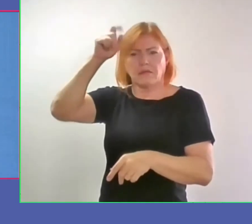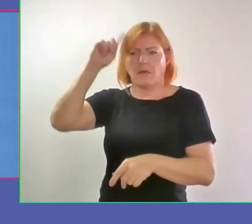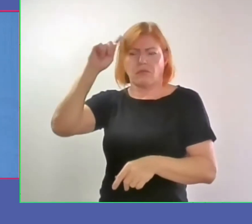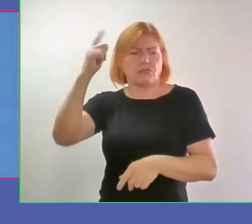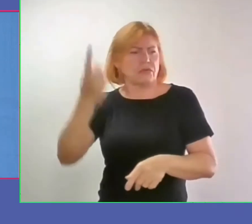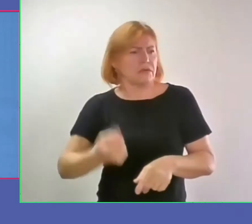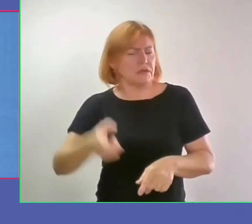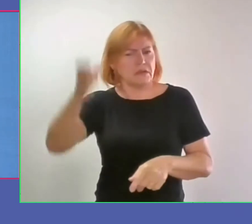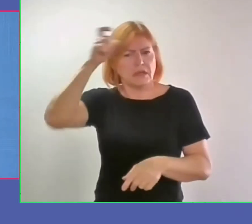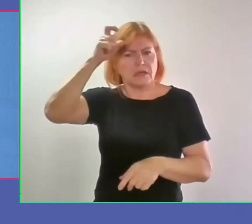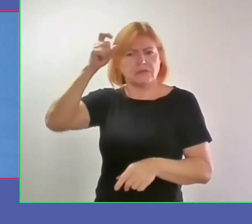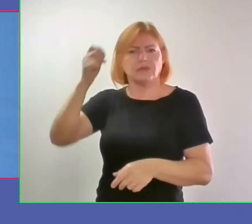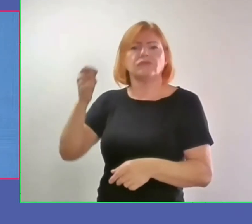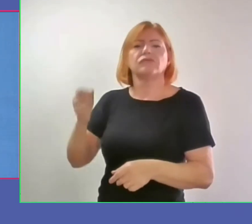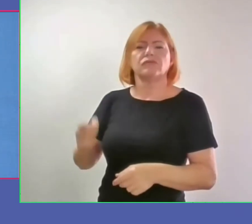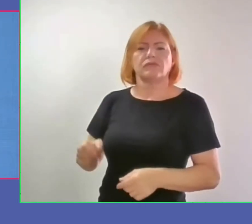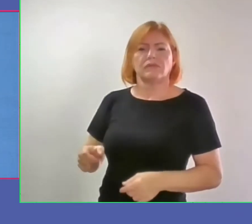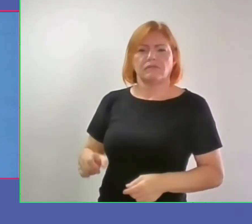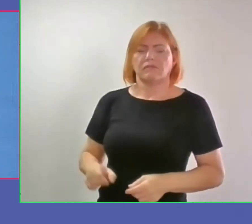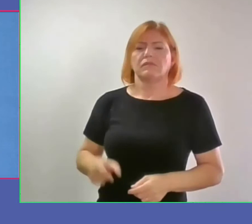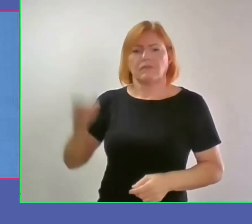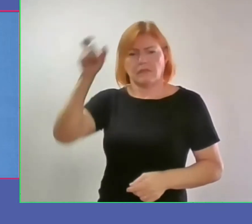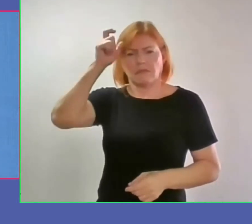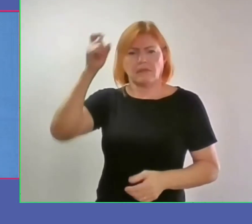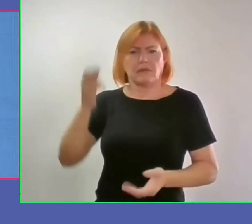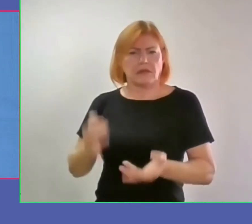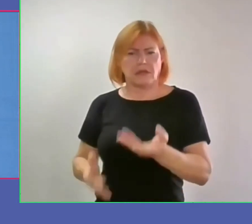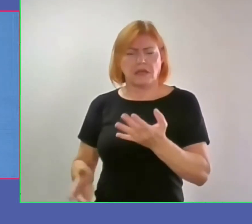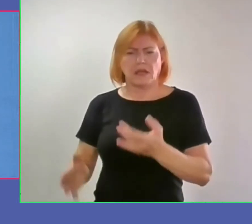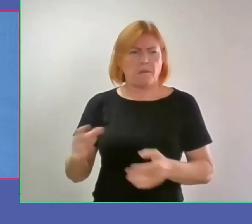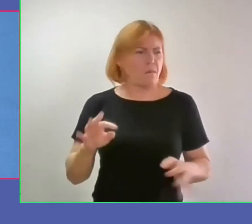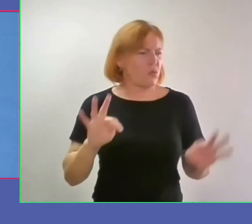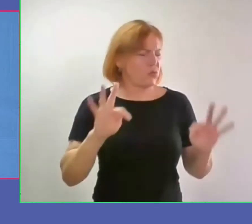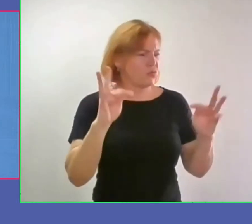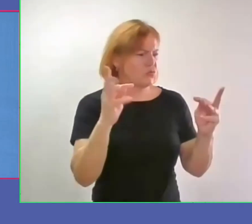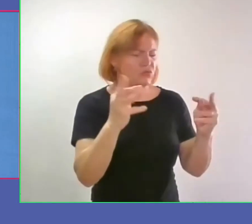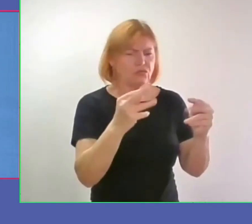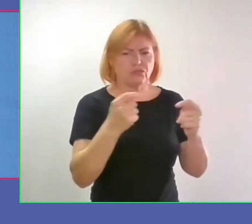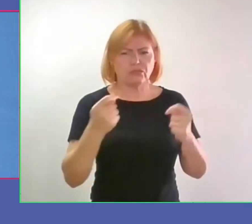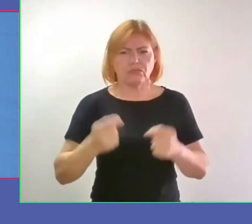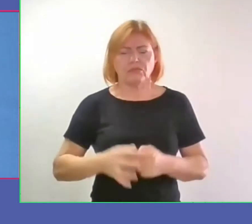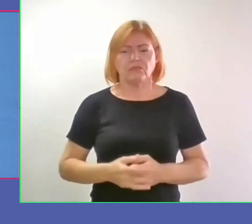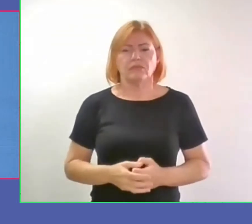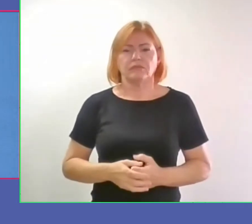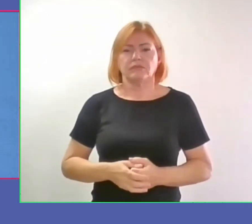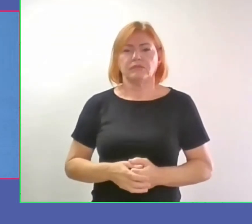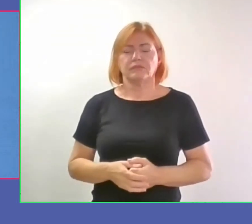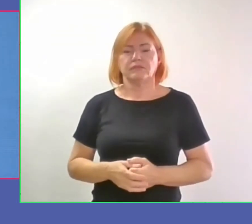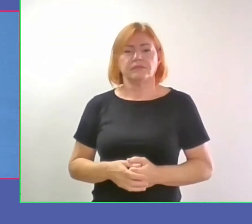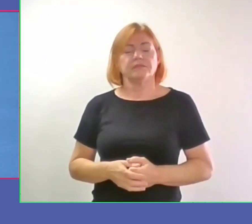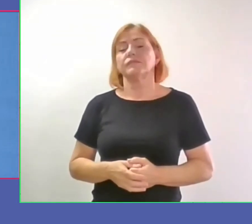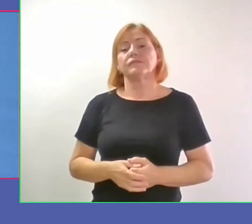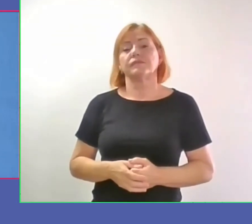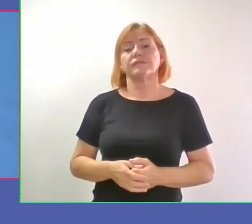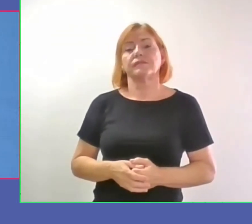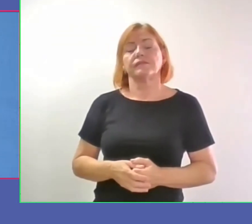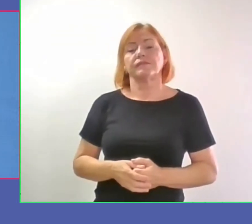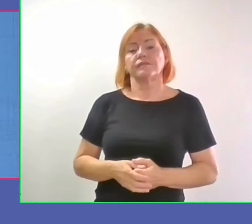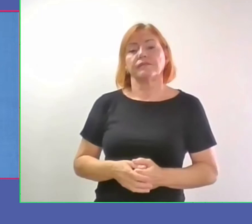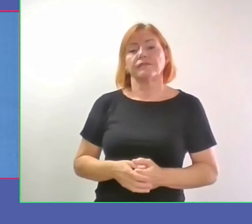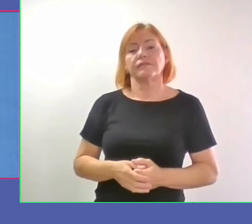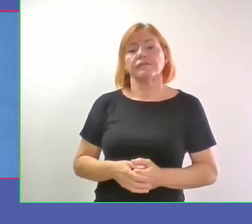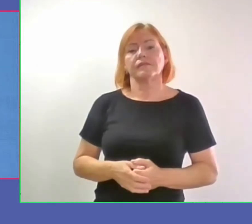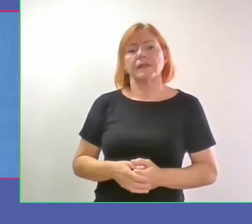então nesse período, e ele não perde tempo em pregar o evangelho do